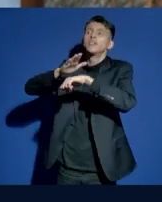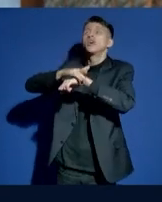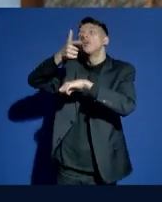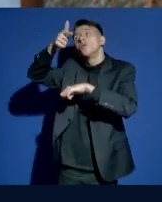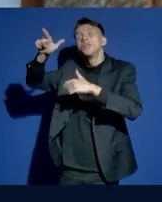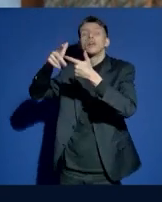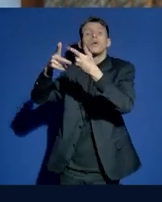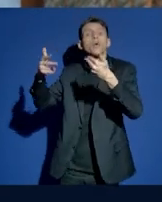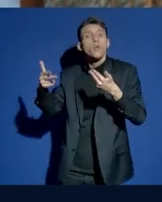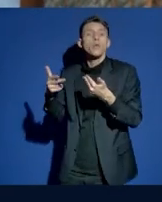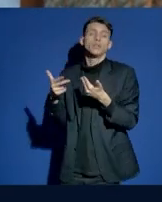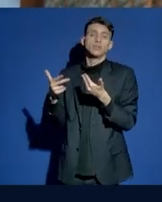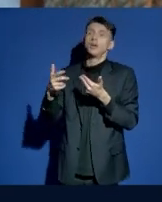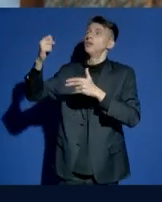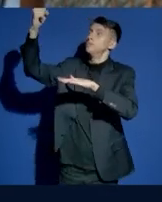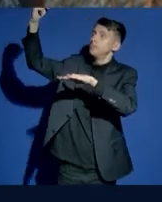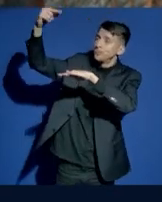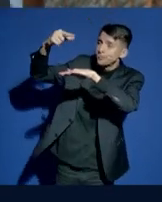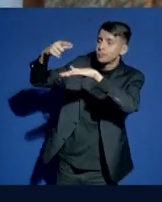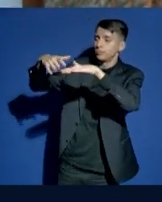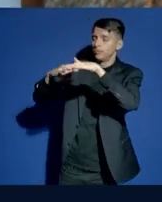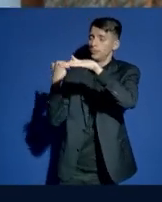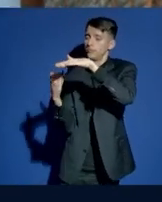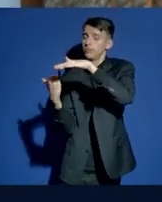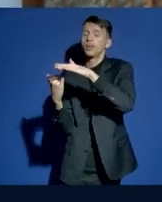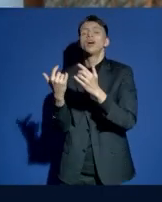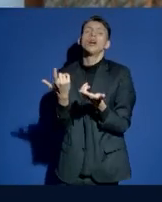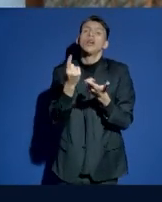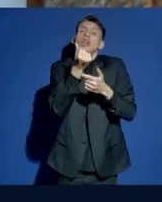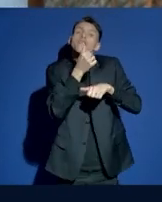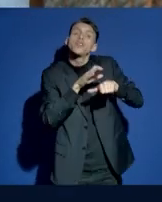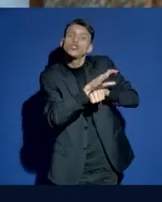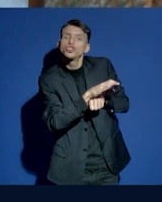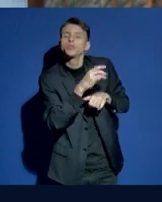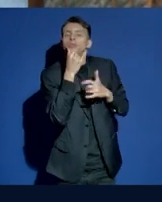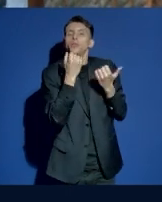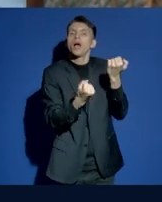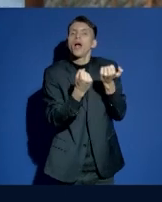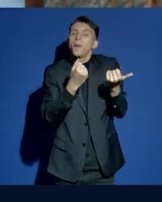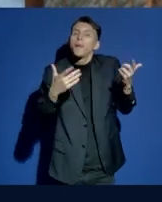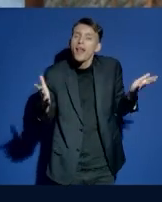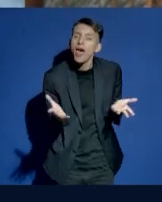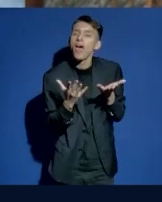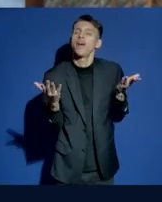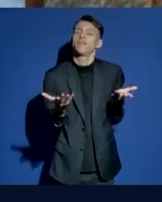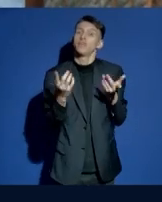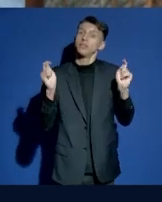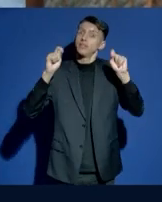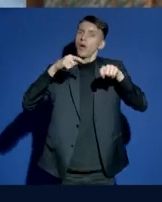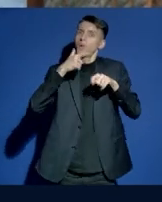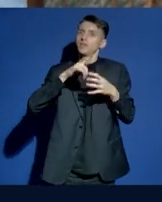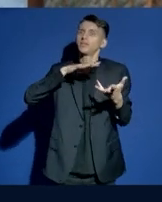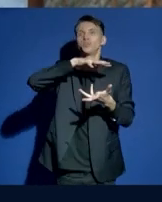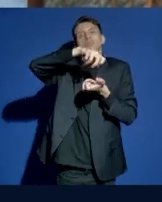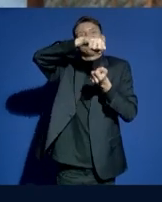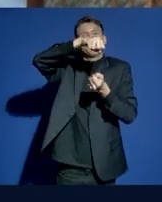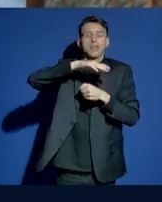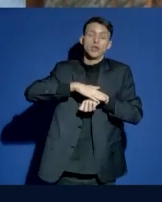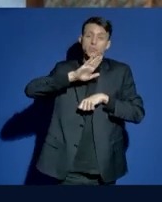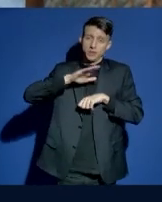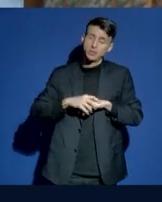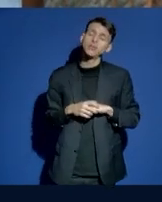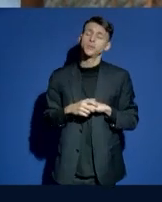fotovoltaica ele pode investir num veículo mais leve ele pode investir em outras tecnologias que vão também trazer mais sustentabilidade então